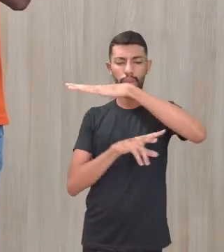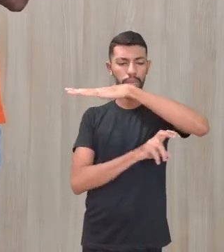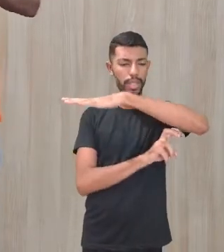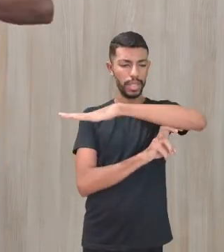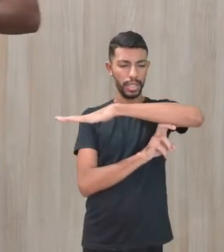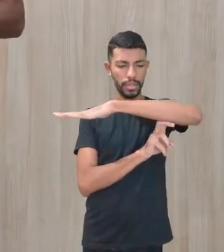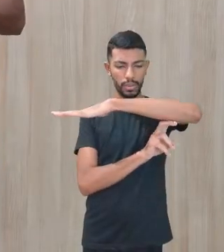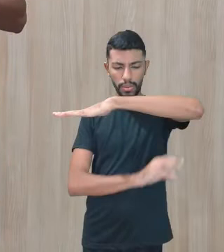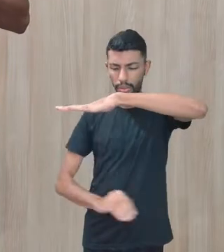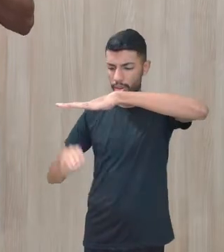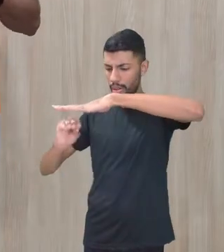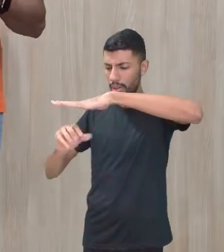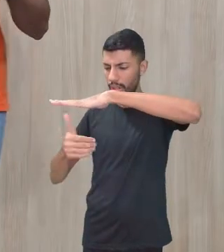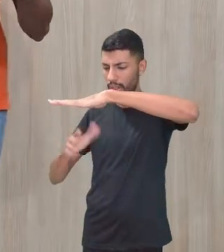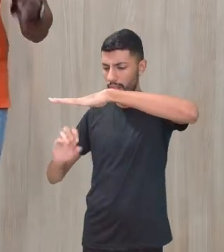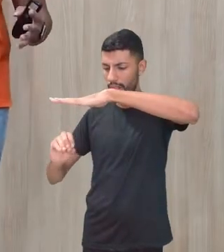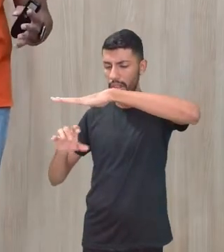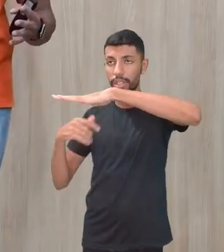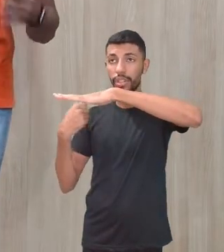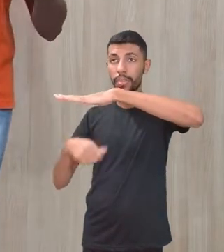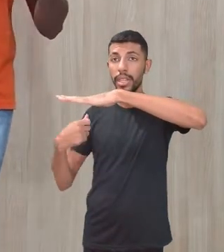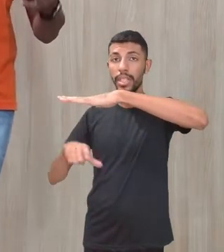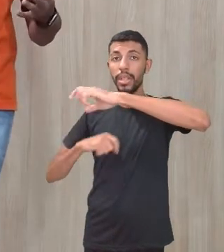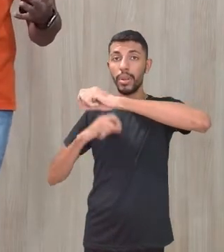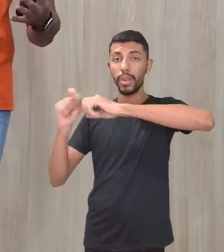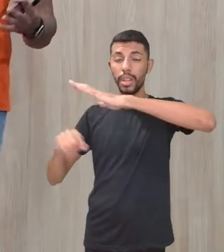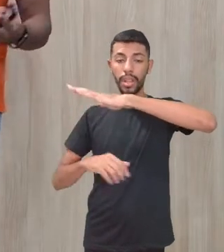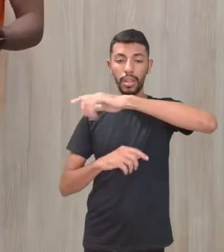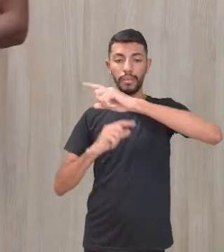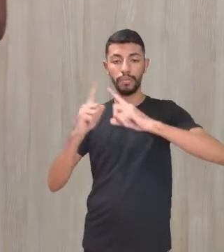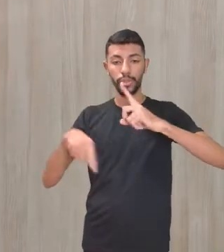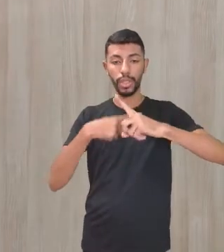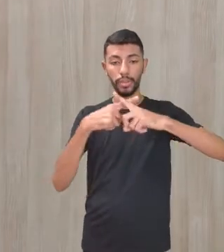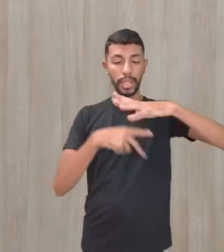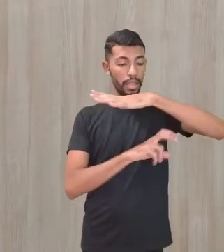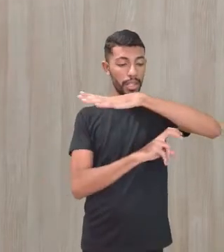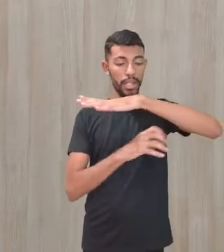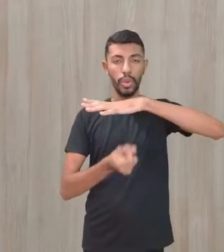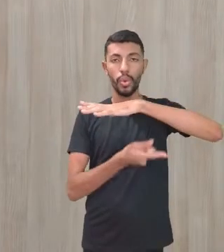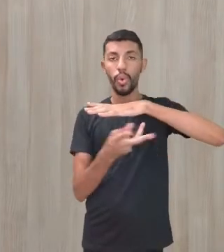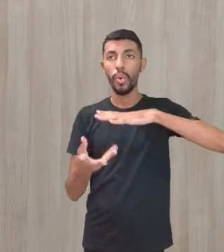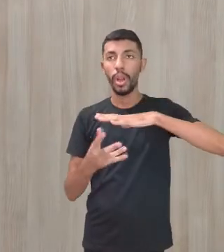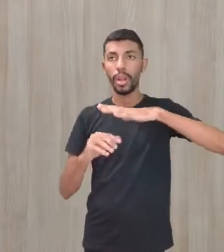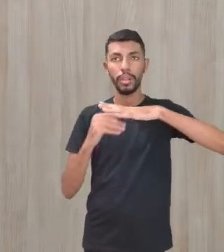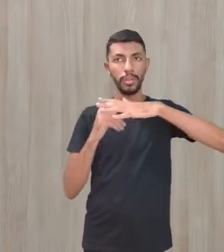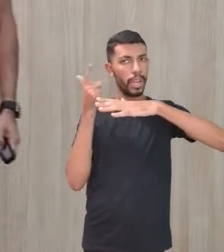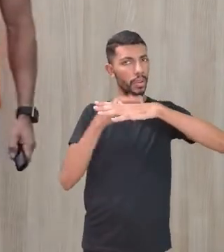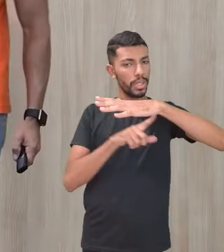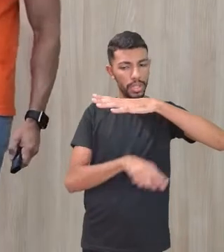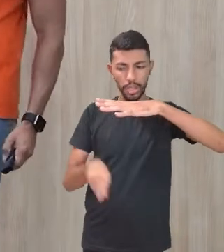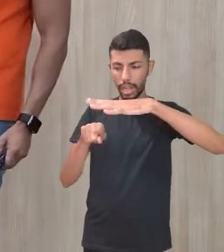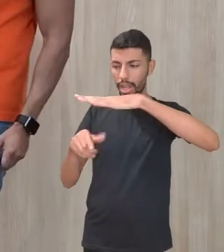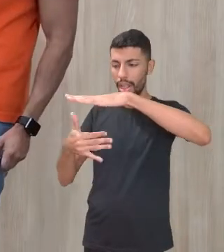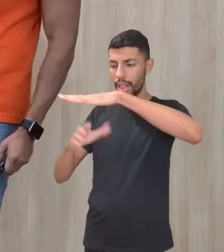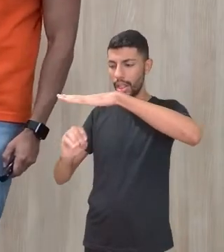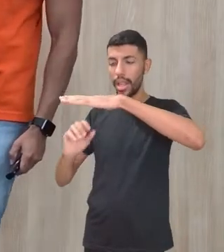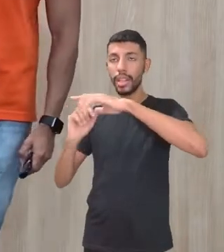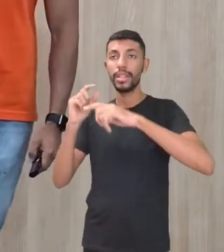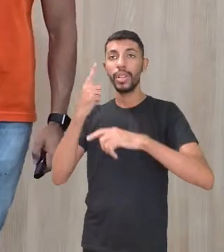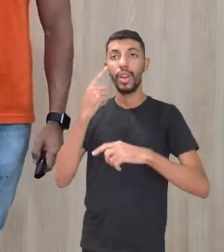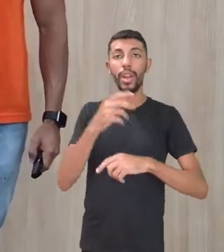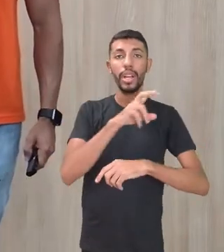10. Eu preciso multiplicar o 5 por quanto? Para dar igual a 10. Eu preciso multiplicar o 5